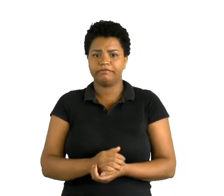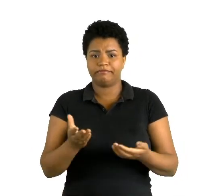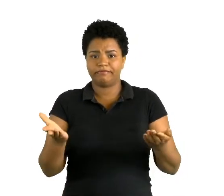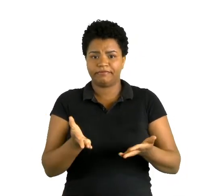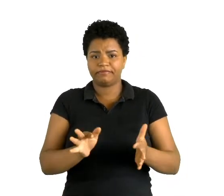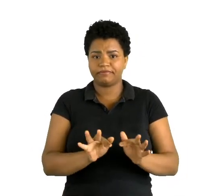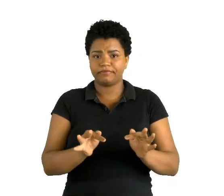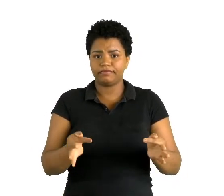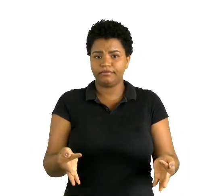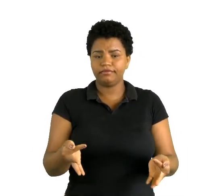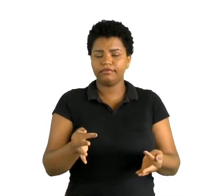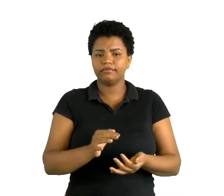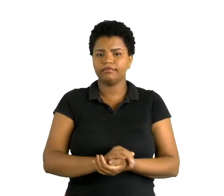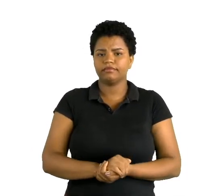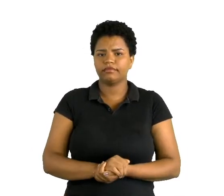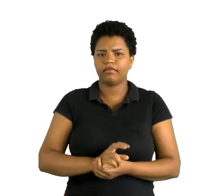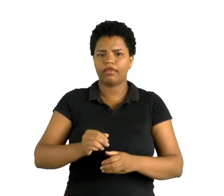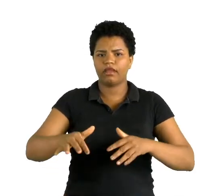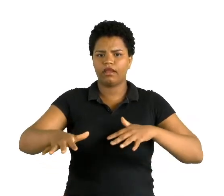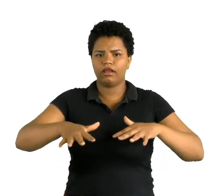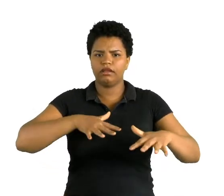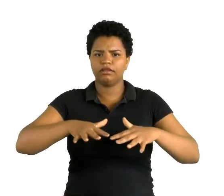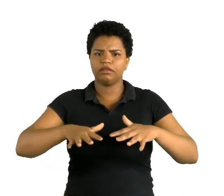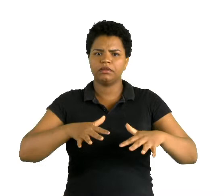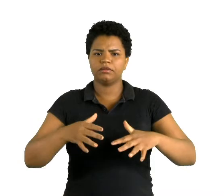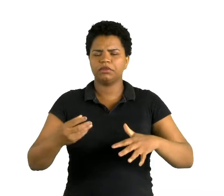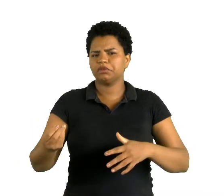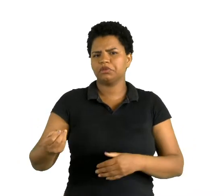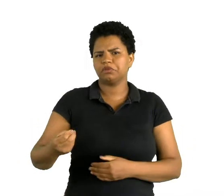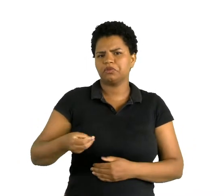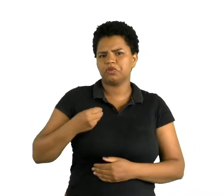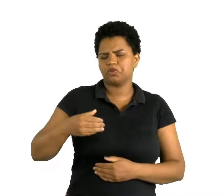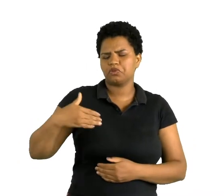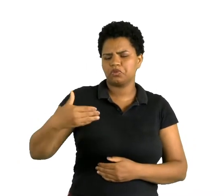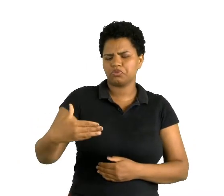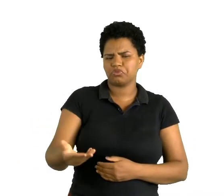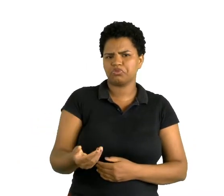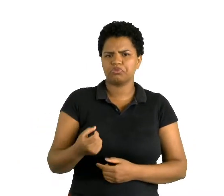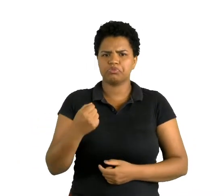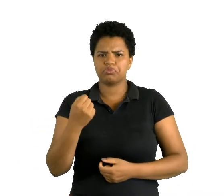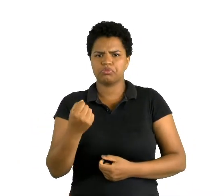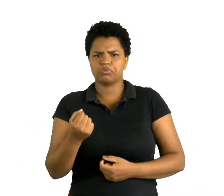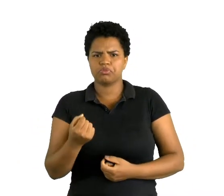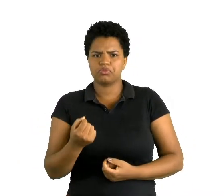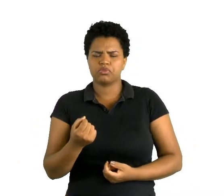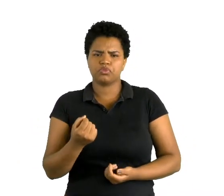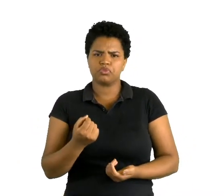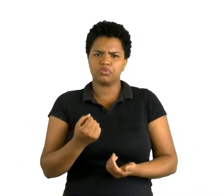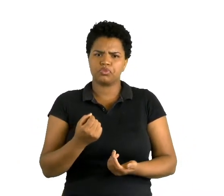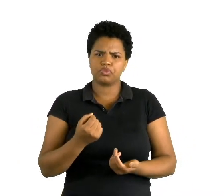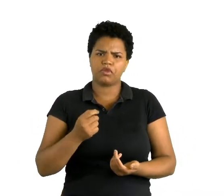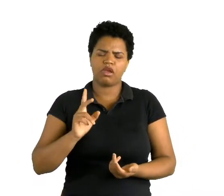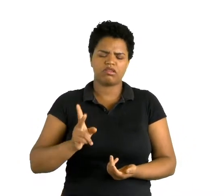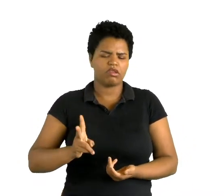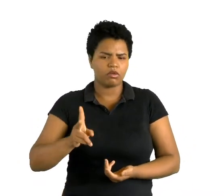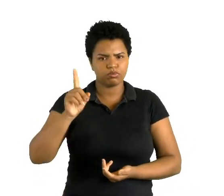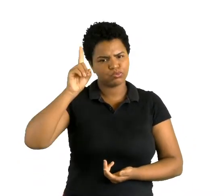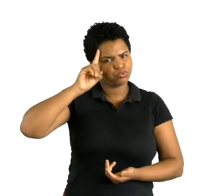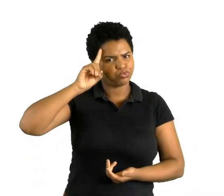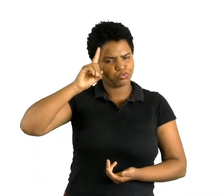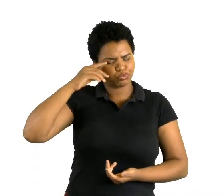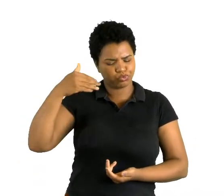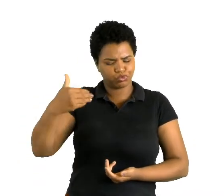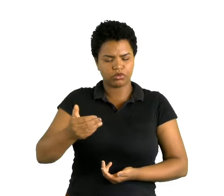ele é utilizado para ações habituais, ações que acontecem ali, como eu falei no início, rotineiramente.